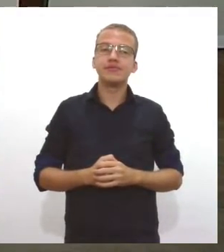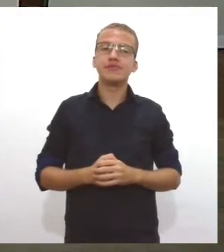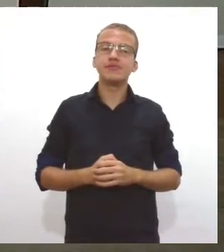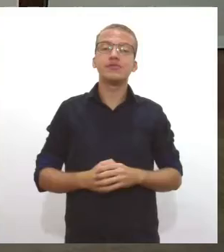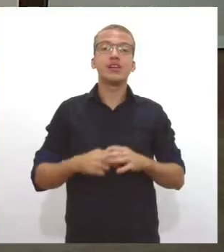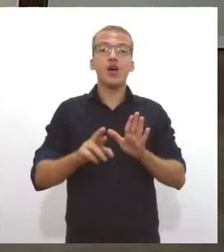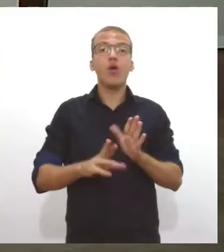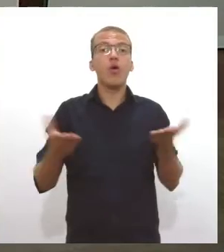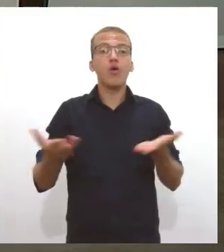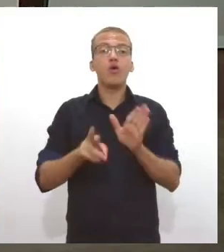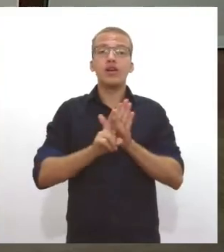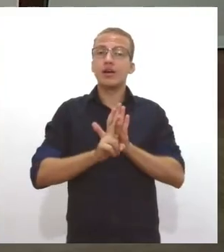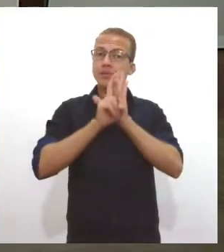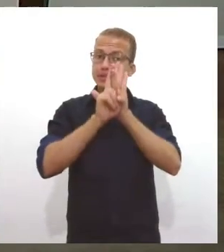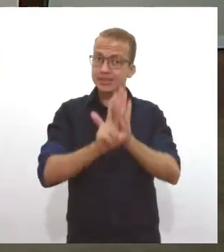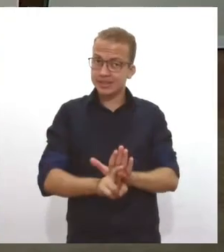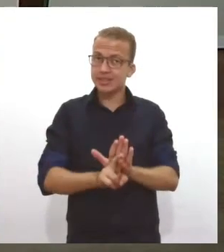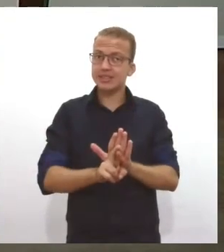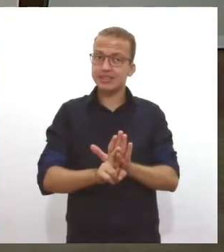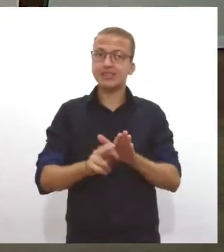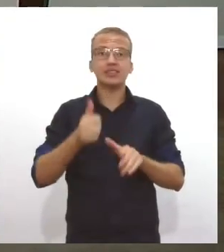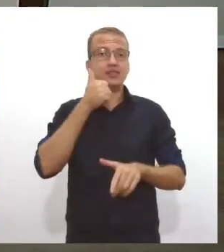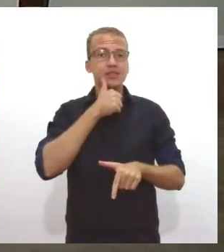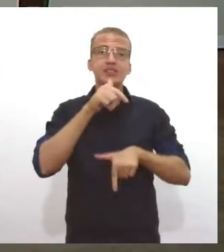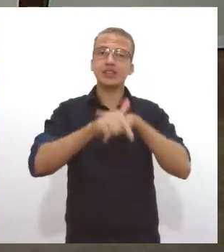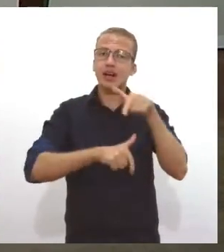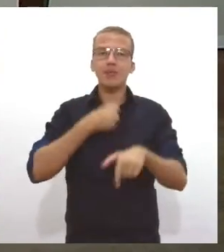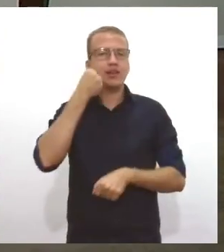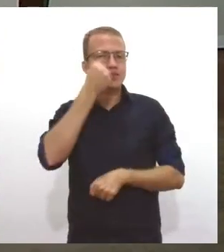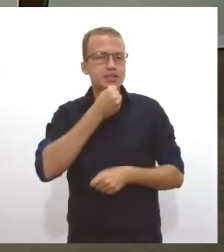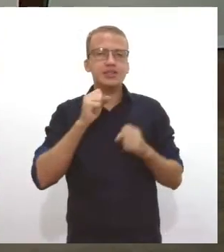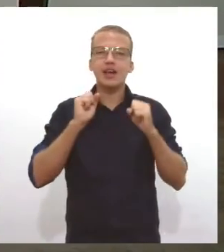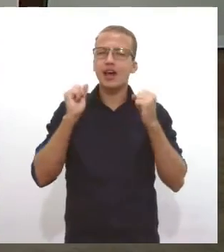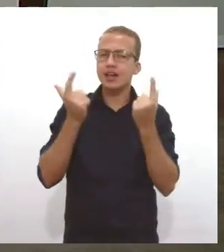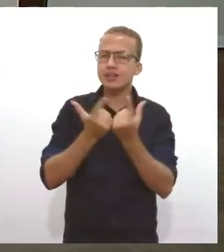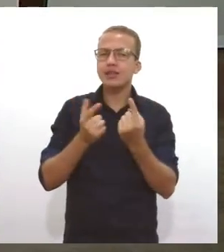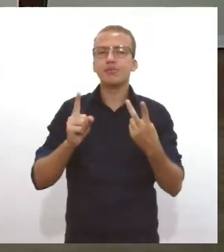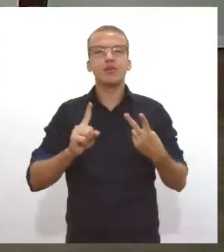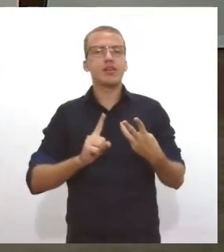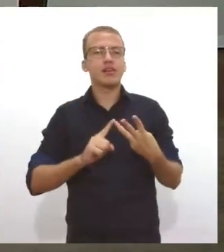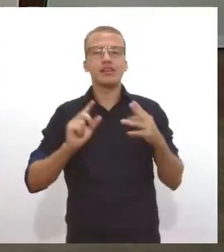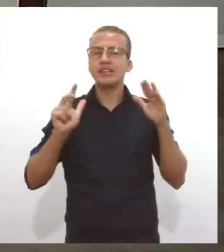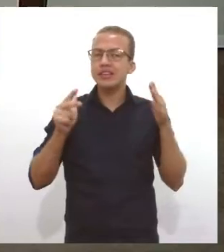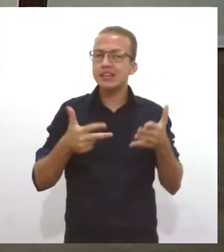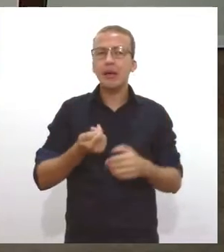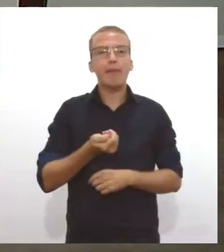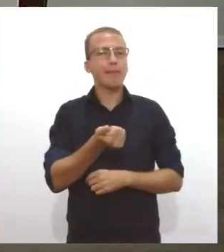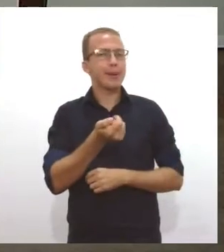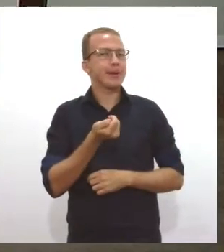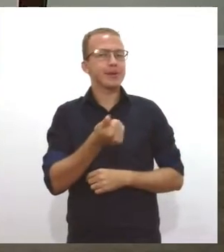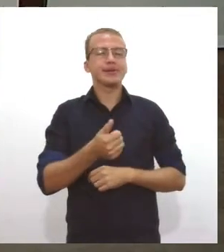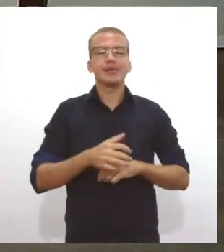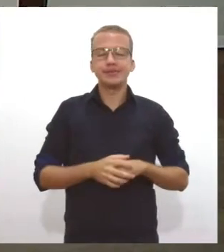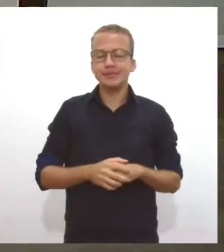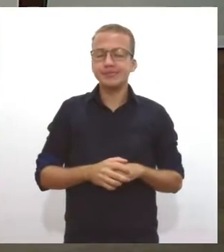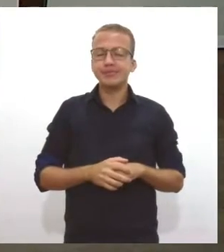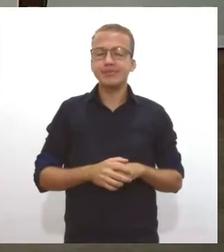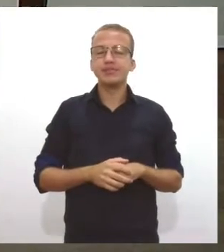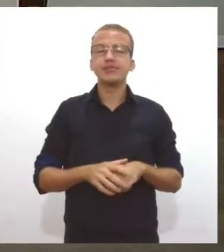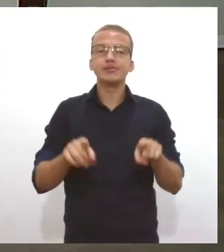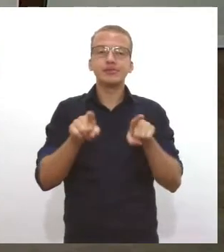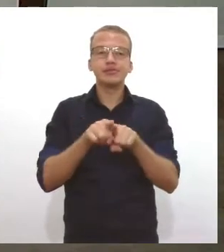feminina ainda é pequena né não é como se gostaria né como se esperava e não somente isso